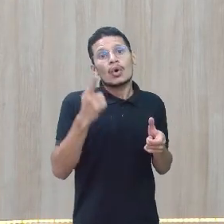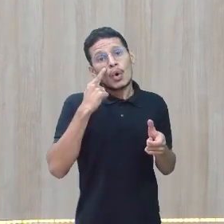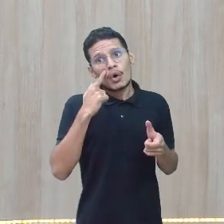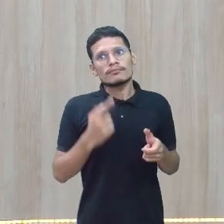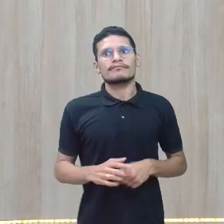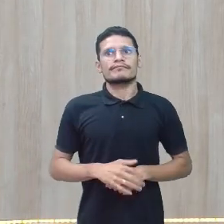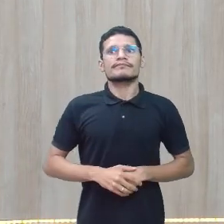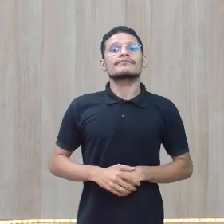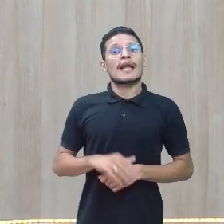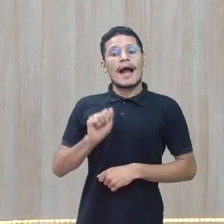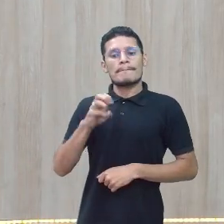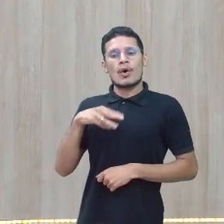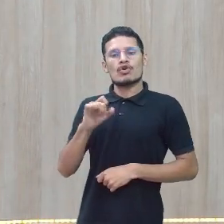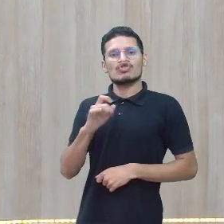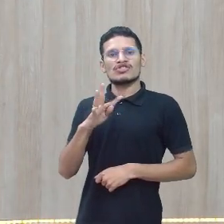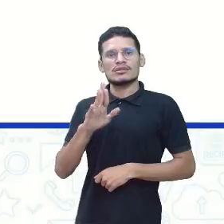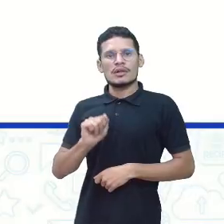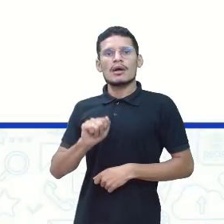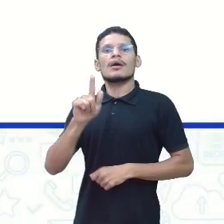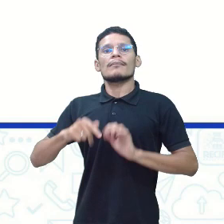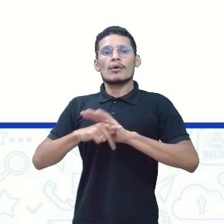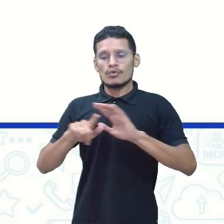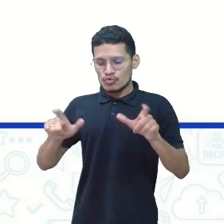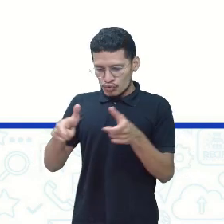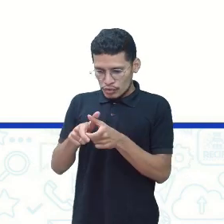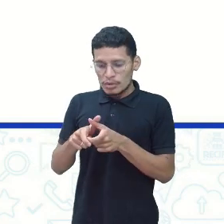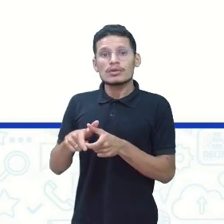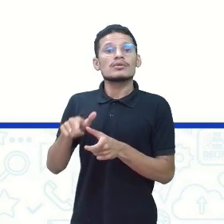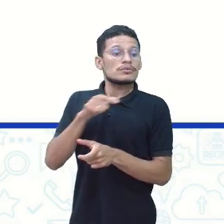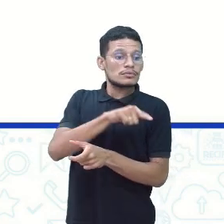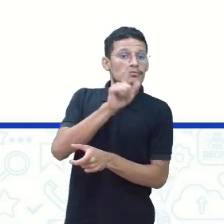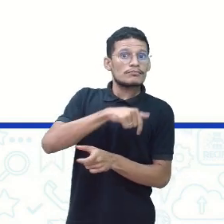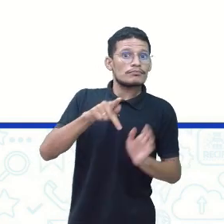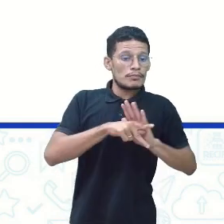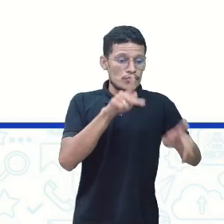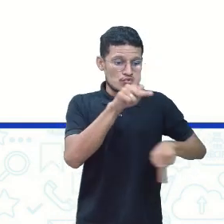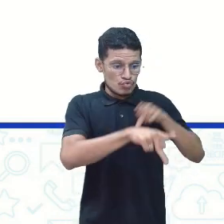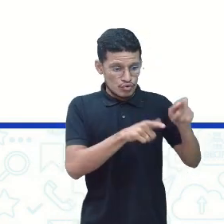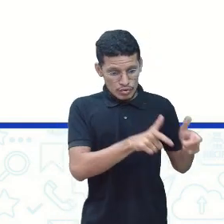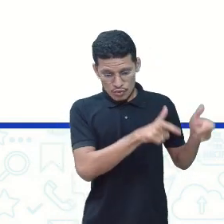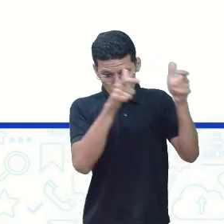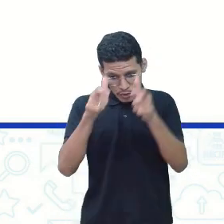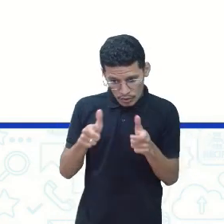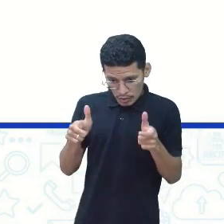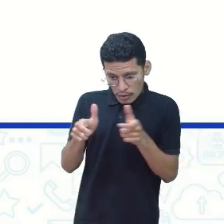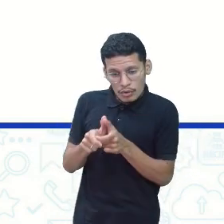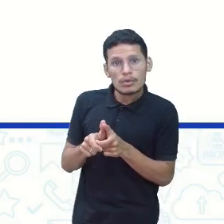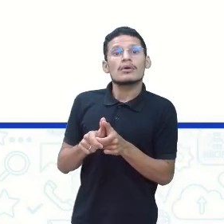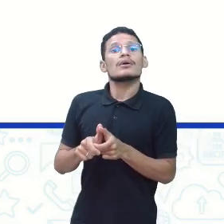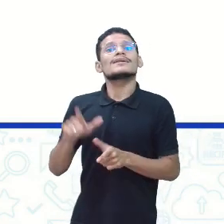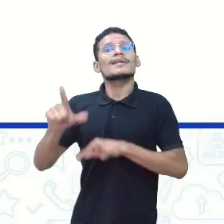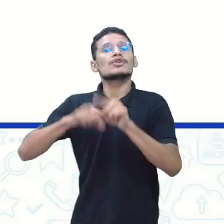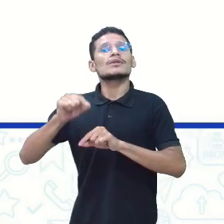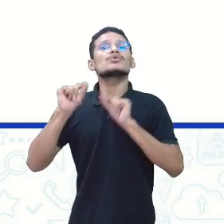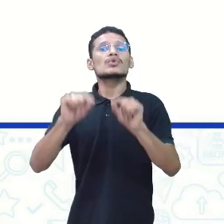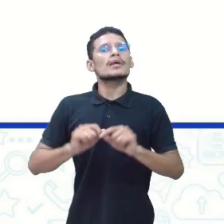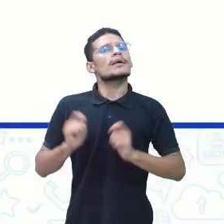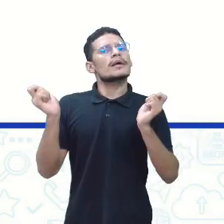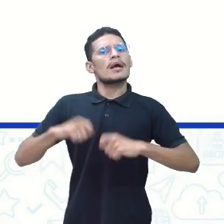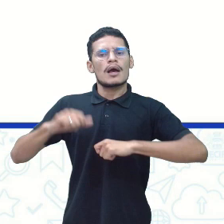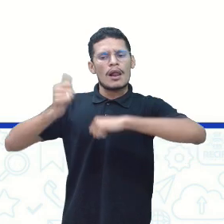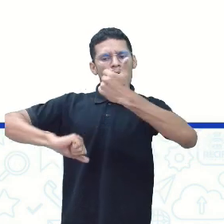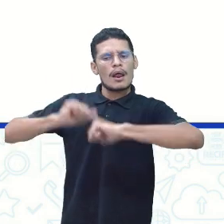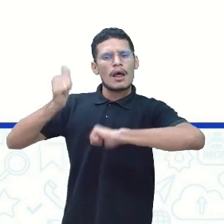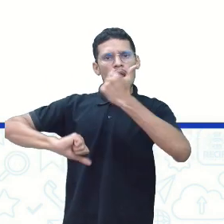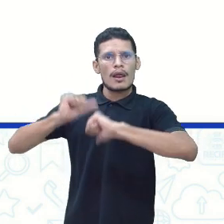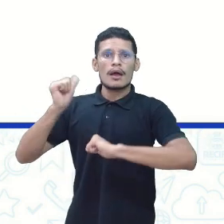definição. Na amostra, a gente tem que é um subgrupo finito da população, selecionado para análise.